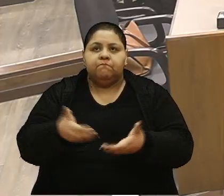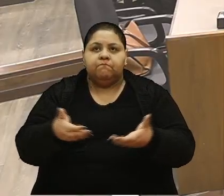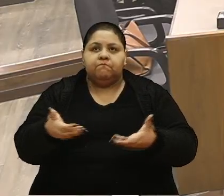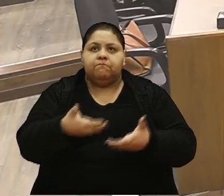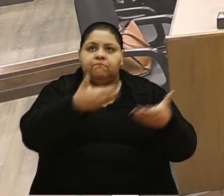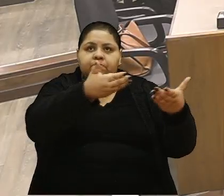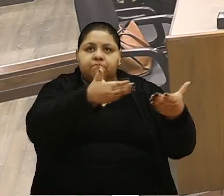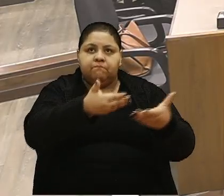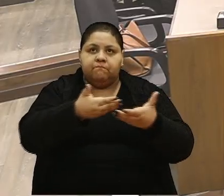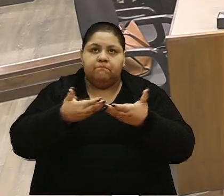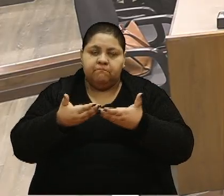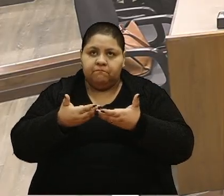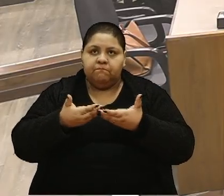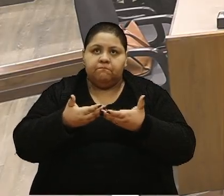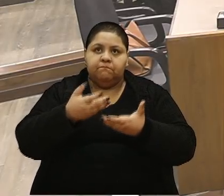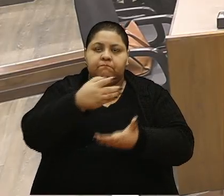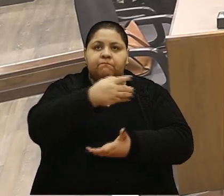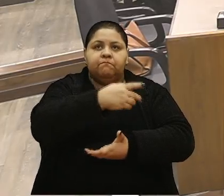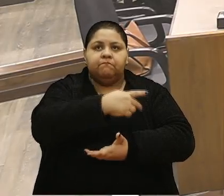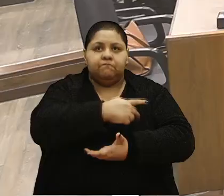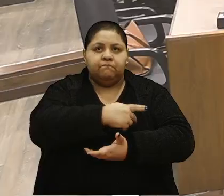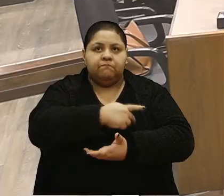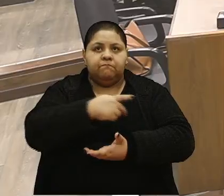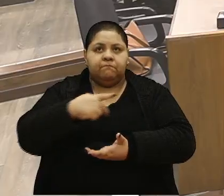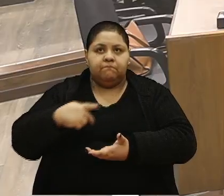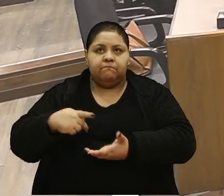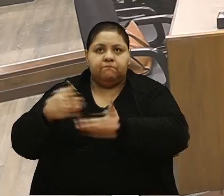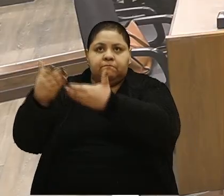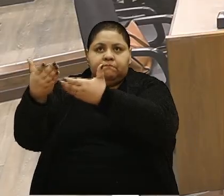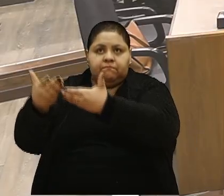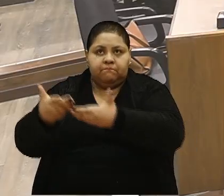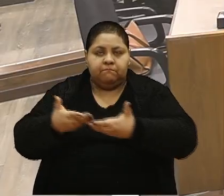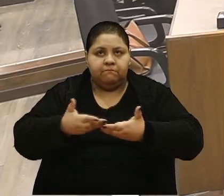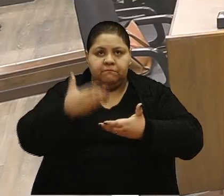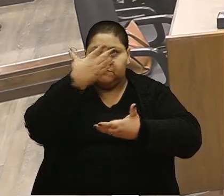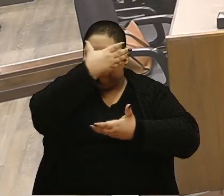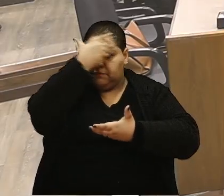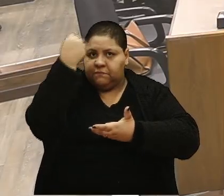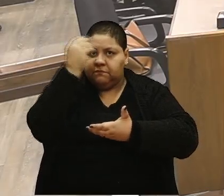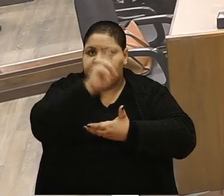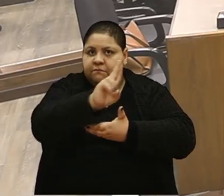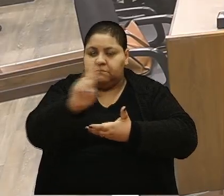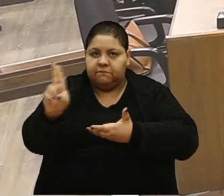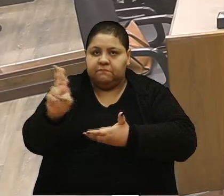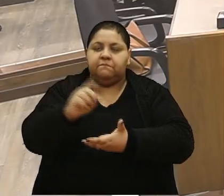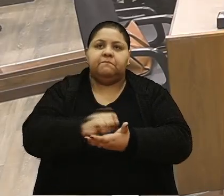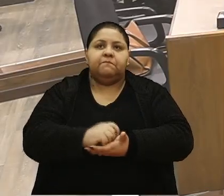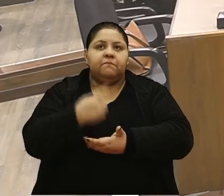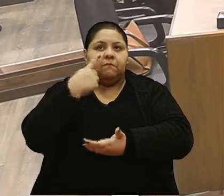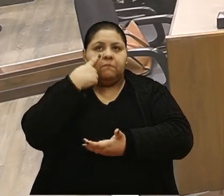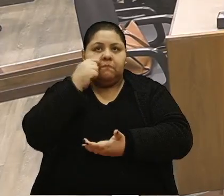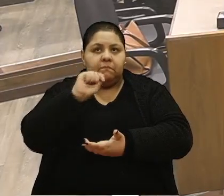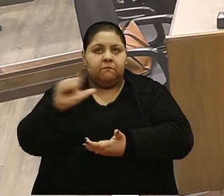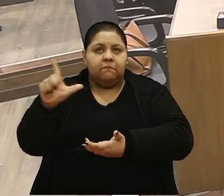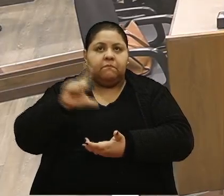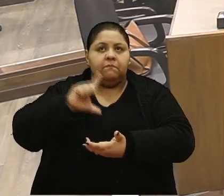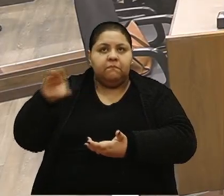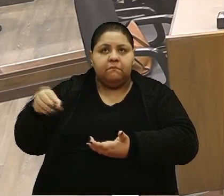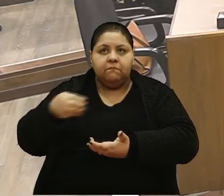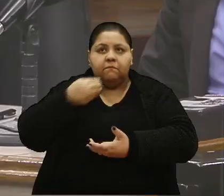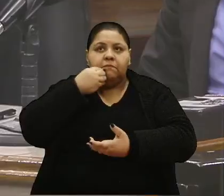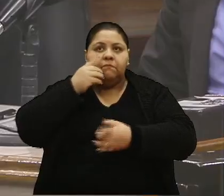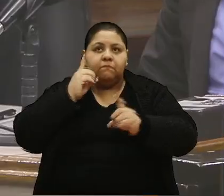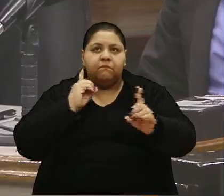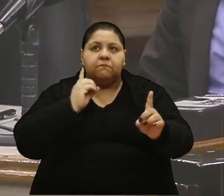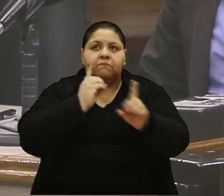boas-vindas, pastor, muito bem-vindo, me fugiu agora seu nome. Mauro, eu que tive a oportunidade de encontrar